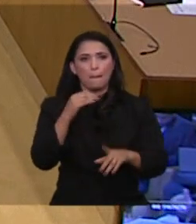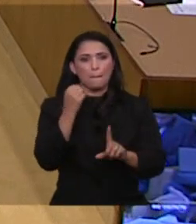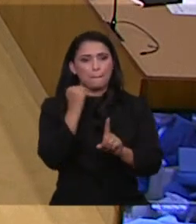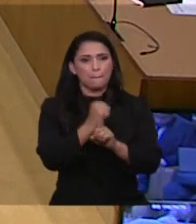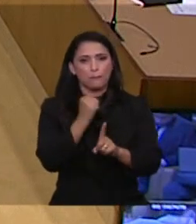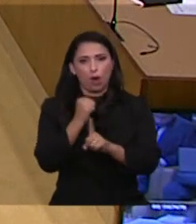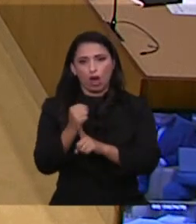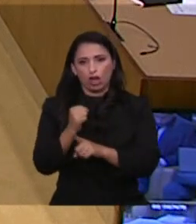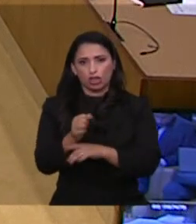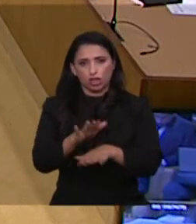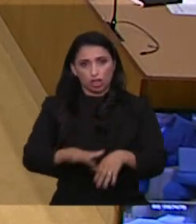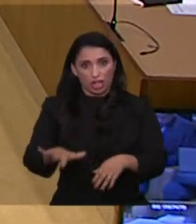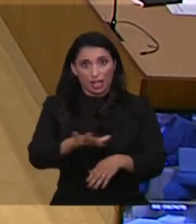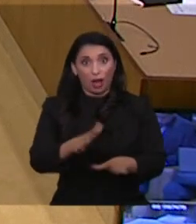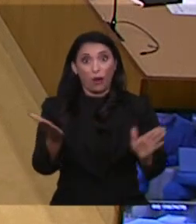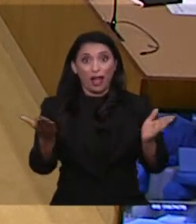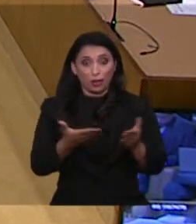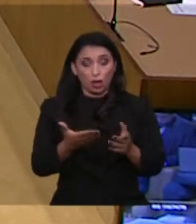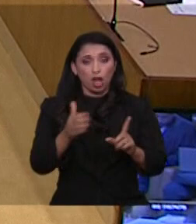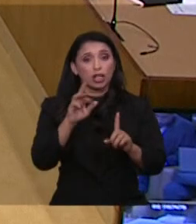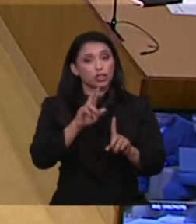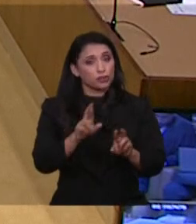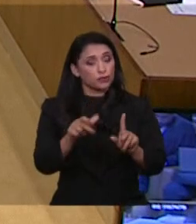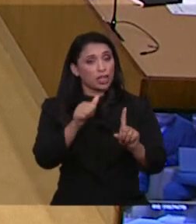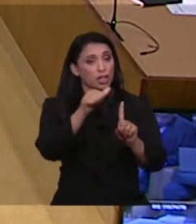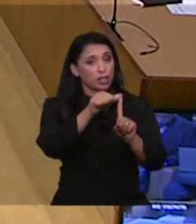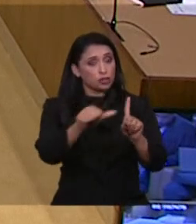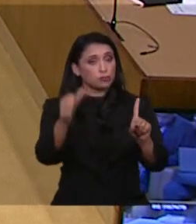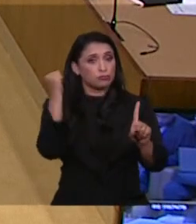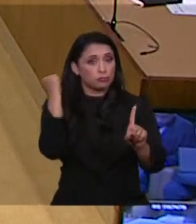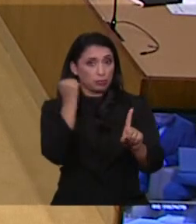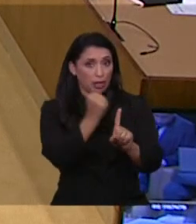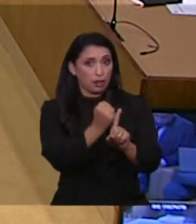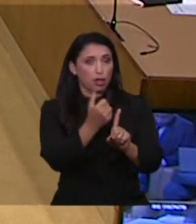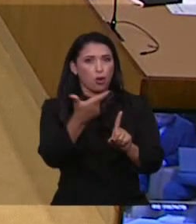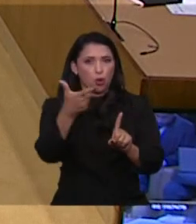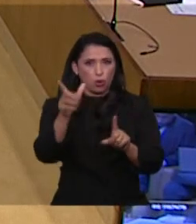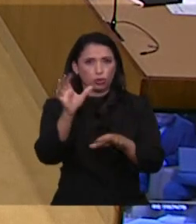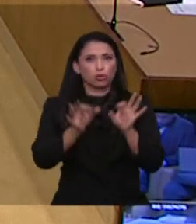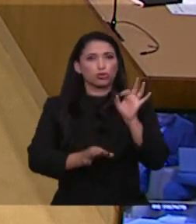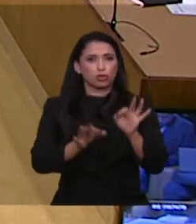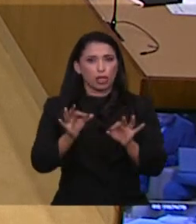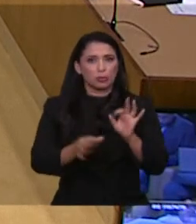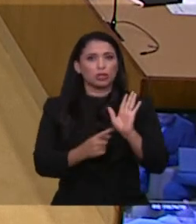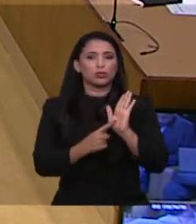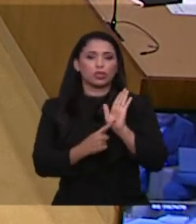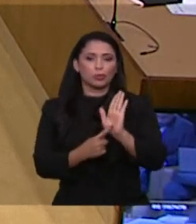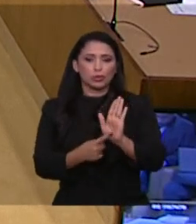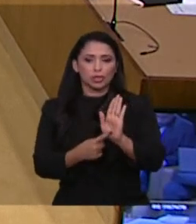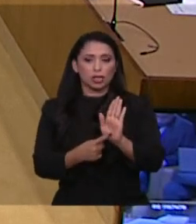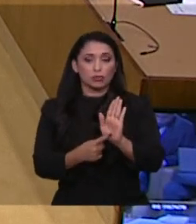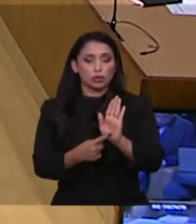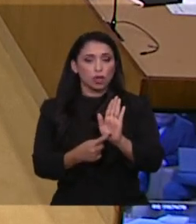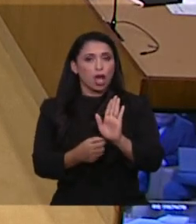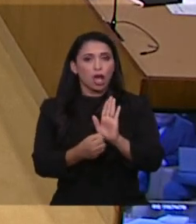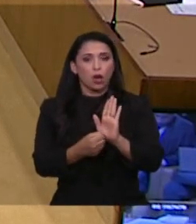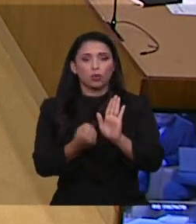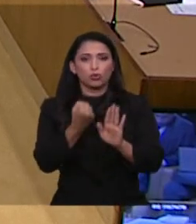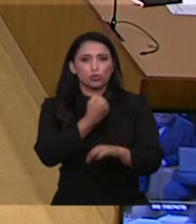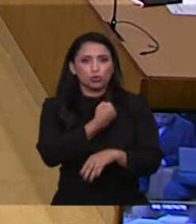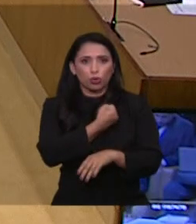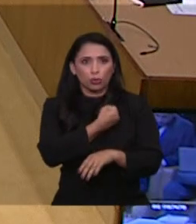já tivemos aqui oportunidade de, em um outro julgamento, tratá-lo e demonstrando os números chocantes,